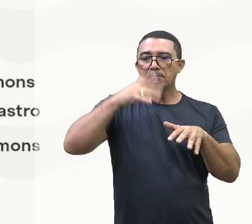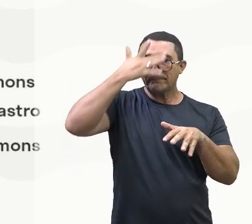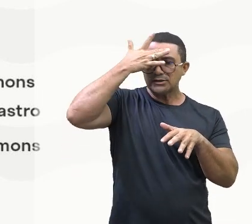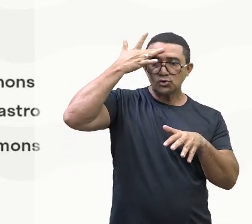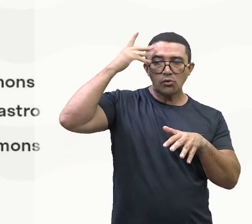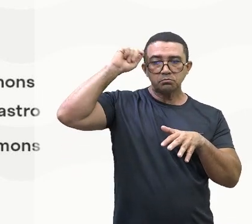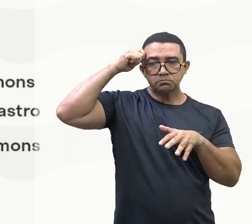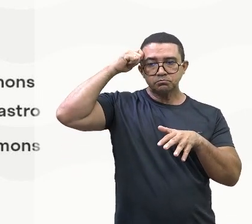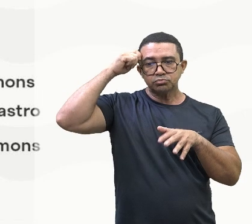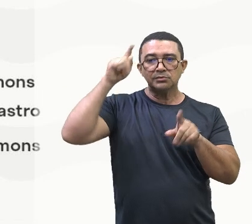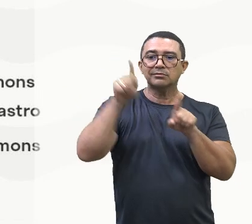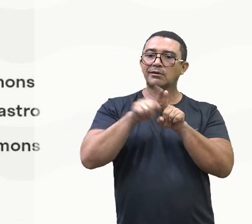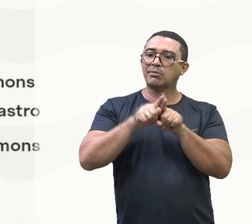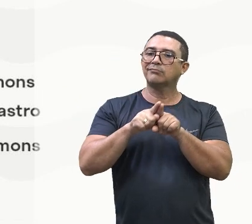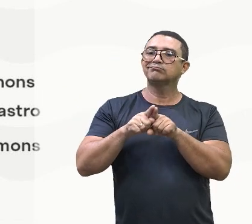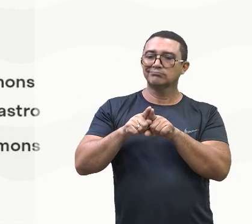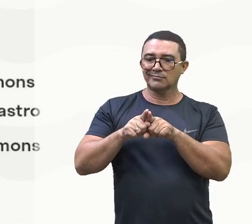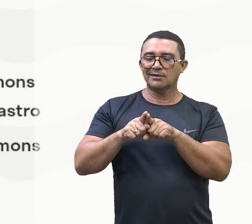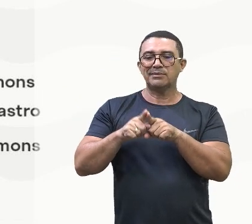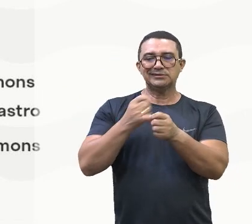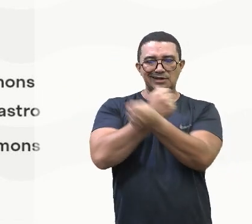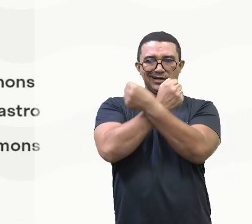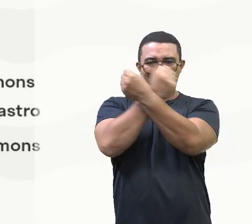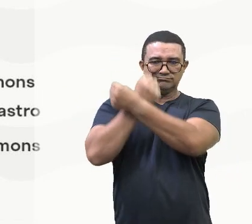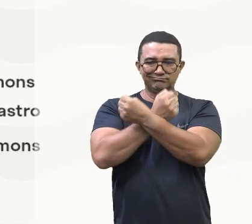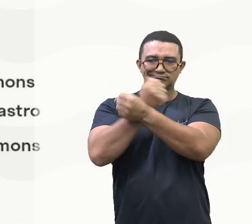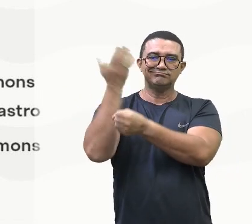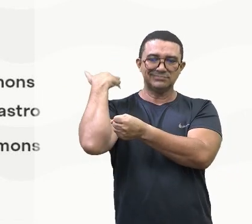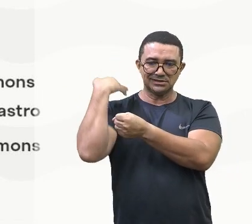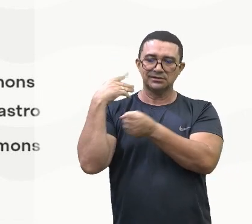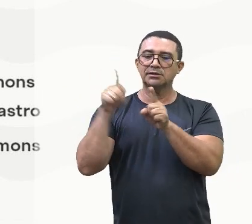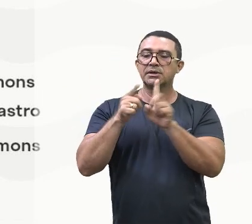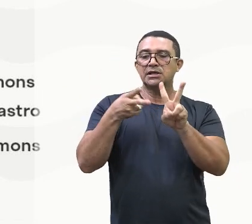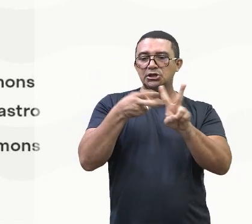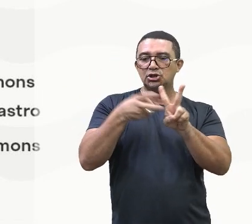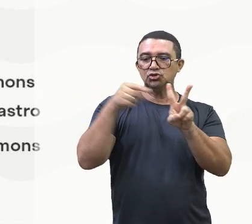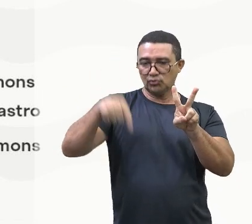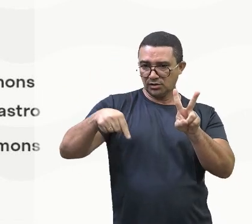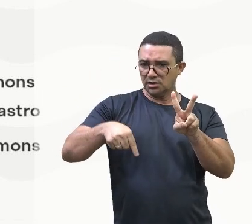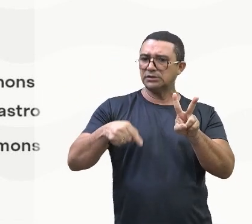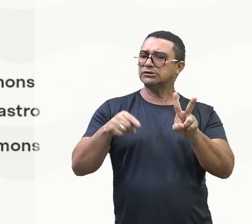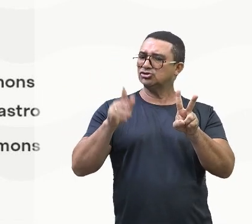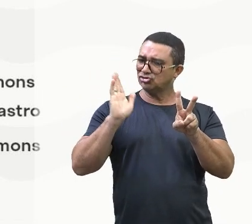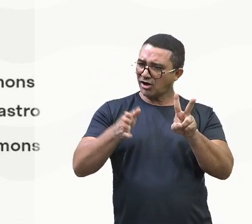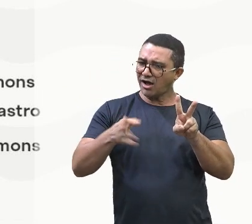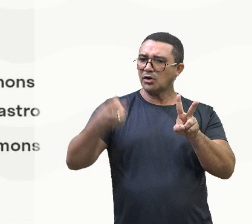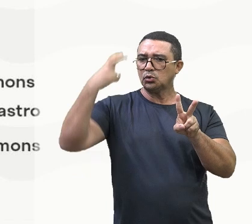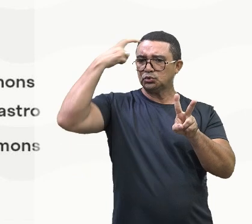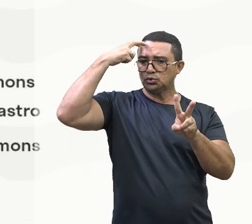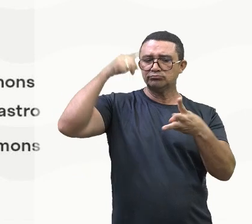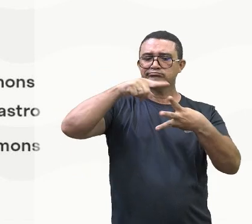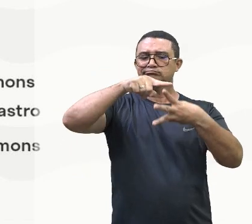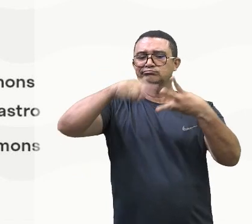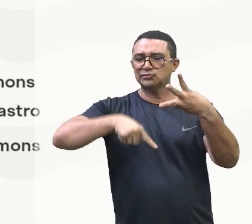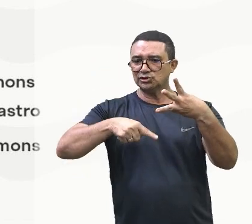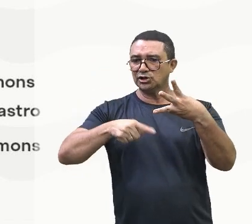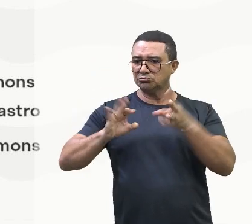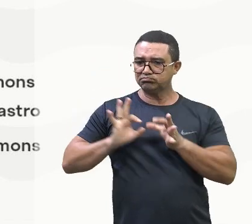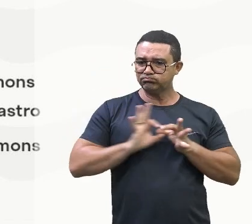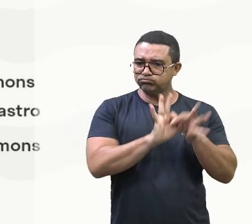os povos originários, que já moravam nessas terras, também já tinham sua cultura. A junção de tudo isso, né,